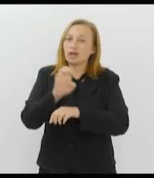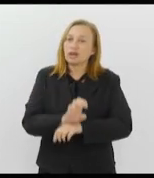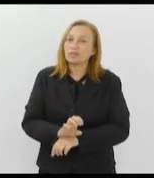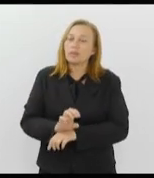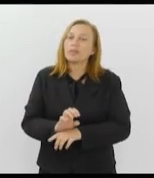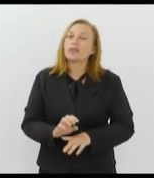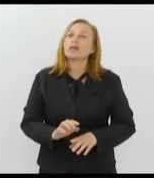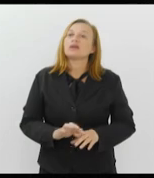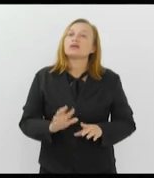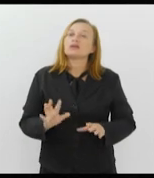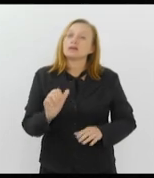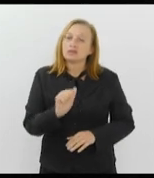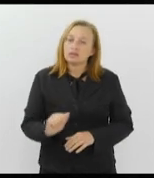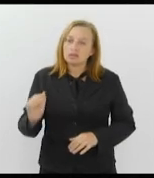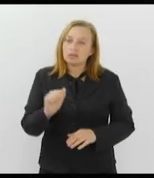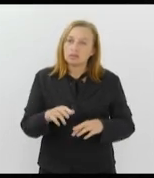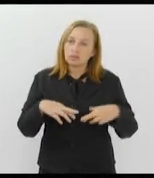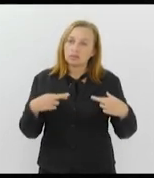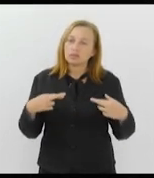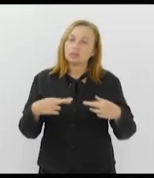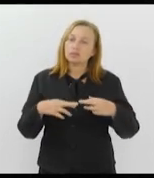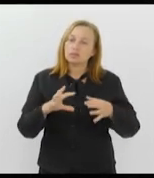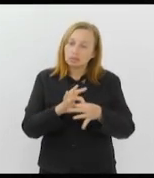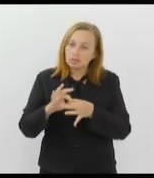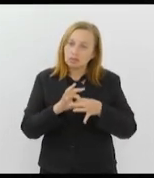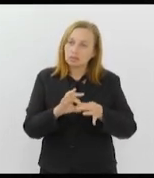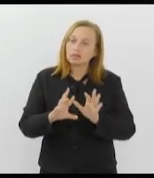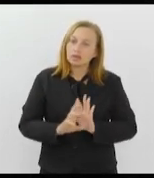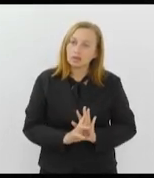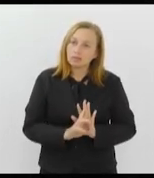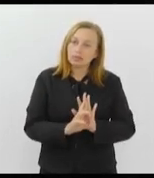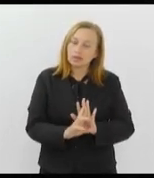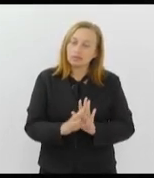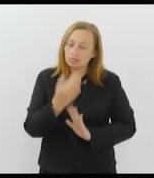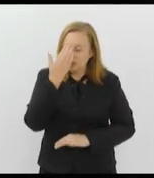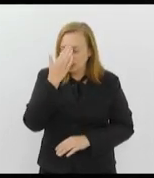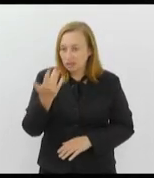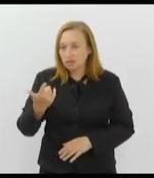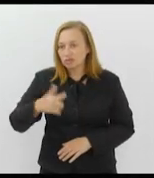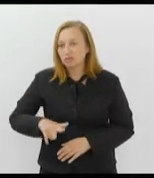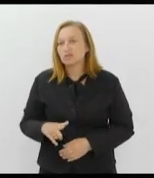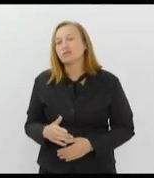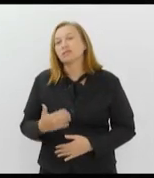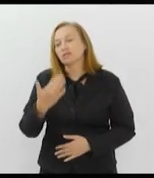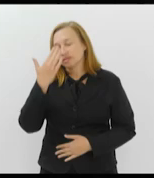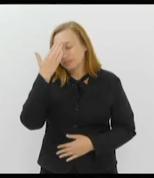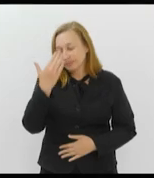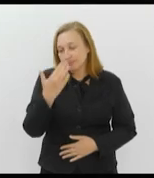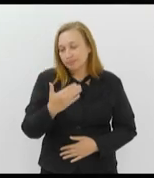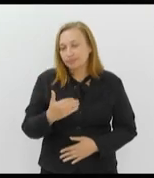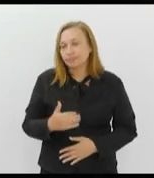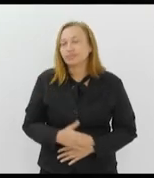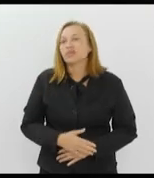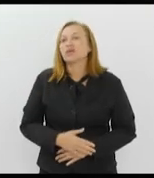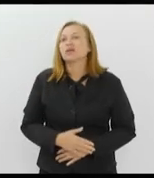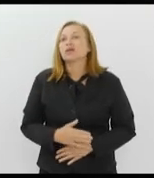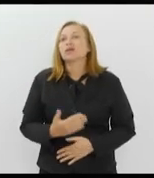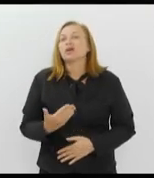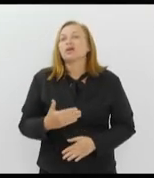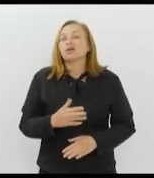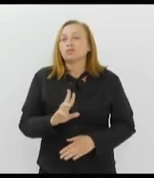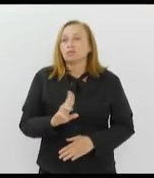une e nos representa. Muito obrigado, mais uma vez. Quero agradecer isso aqui em nome de todos os meus